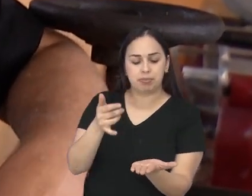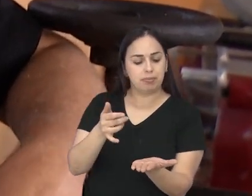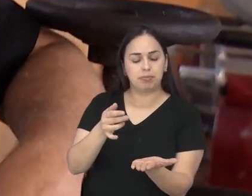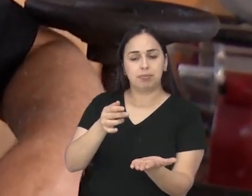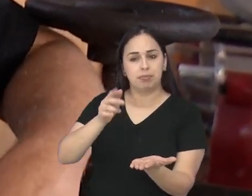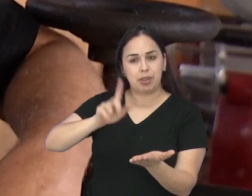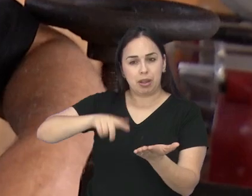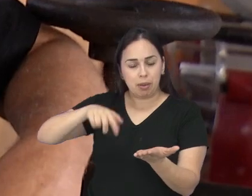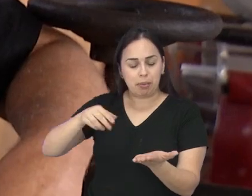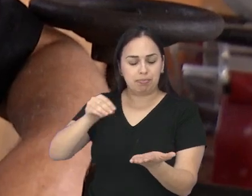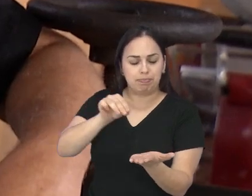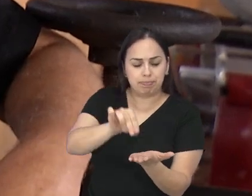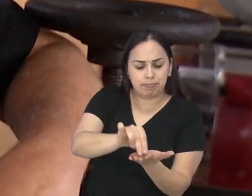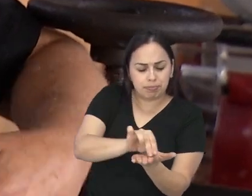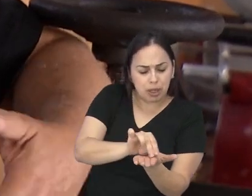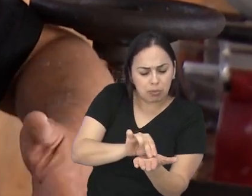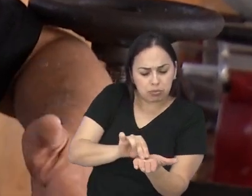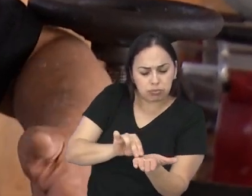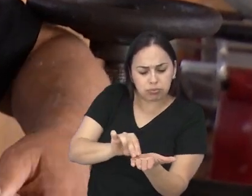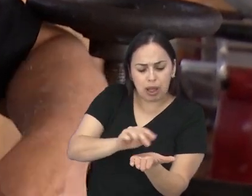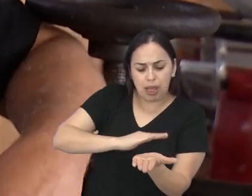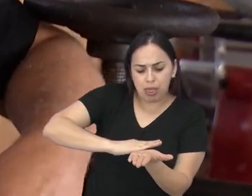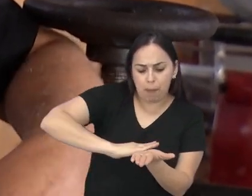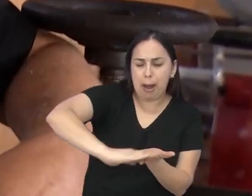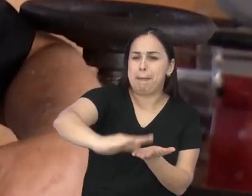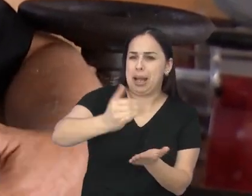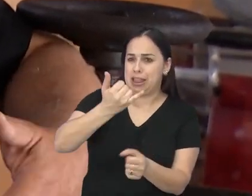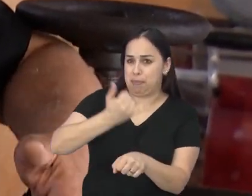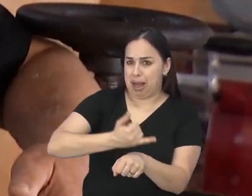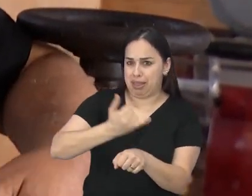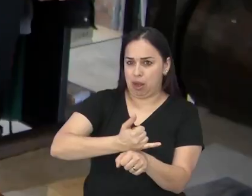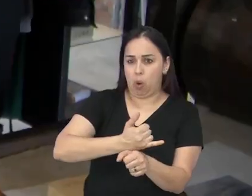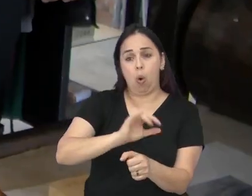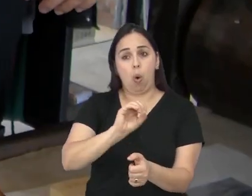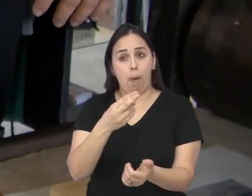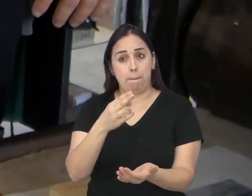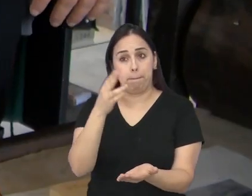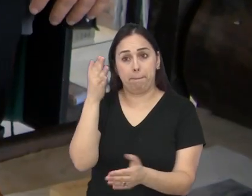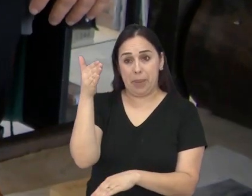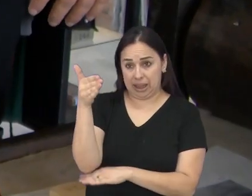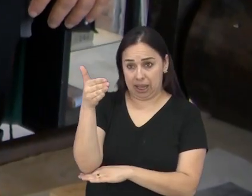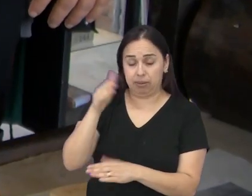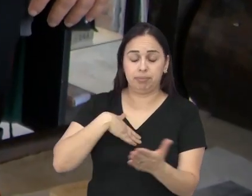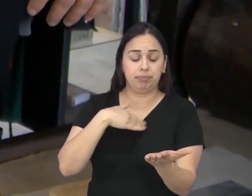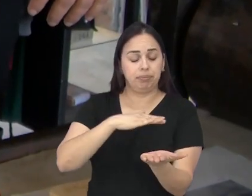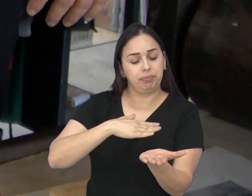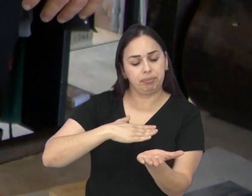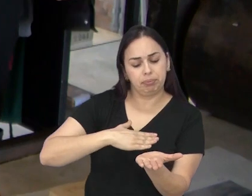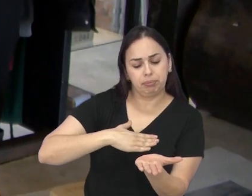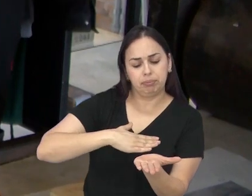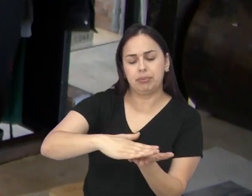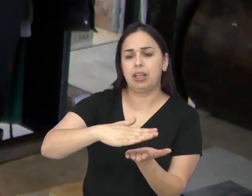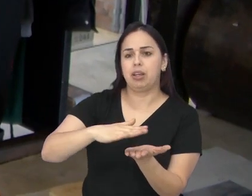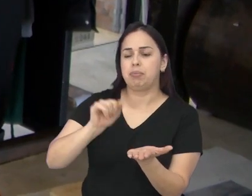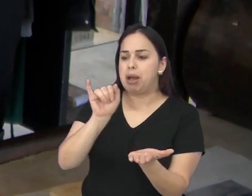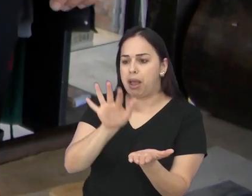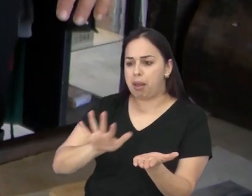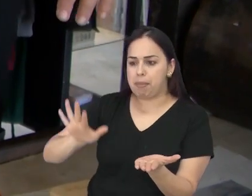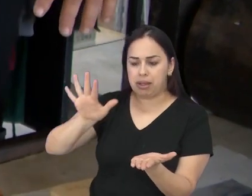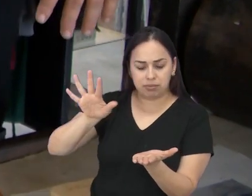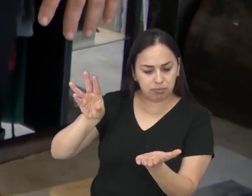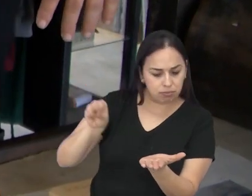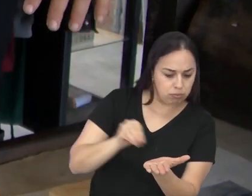criar condições numa placa de metal ou de madeira, né, uma imagem que